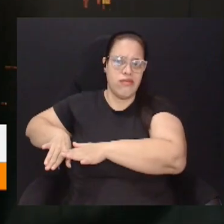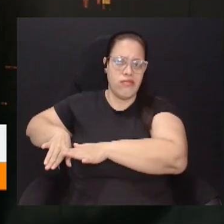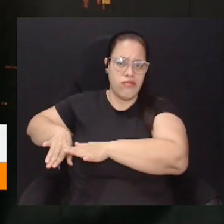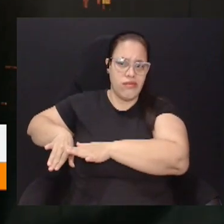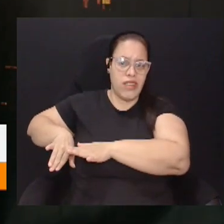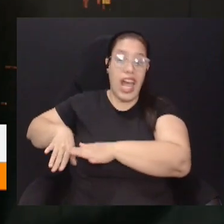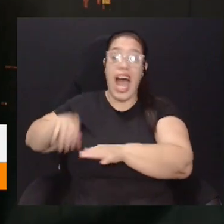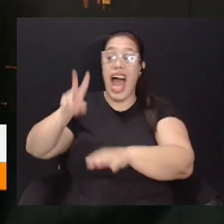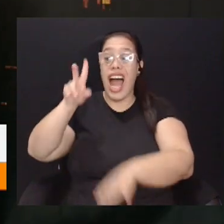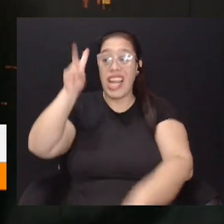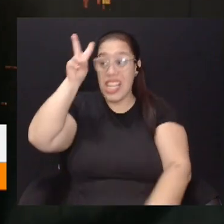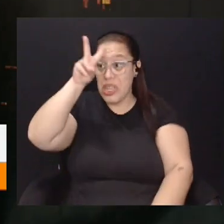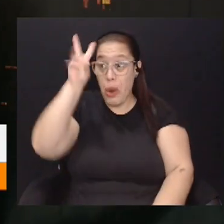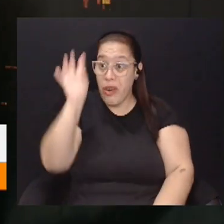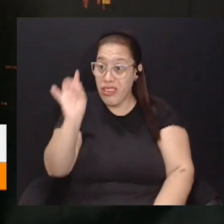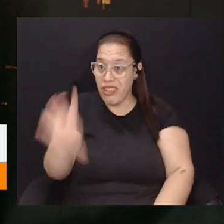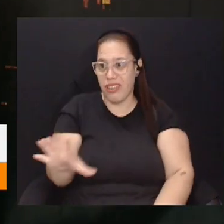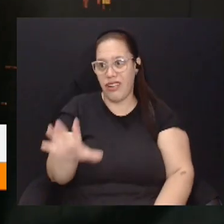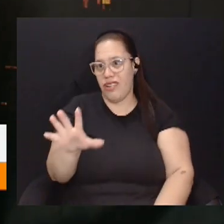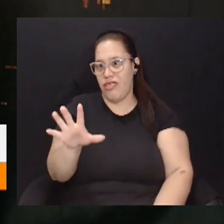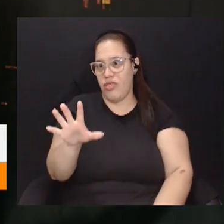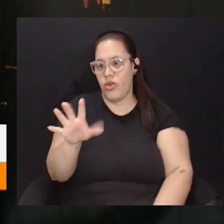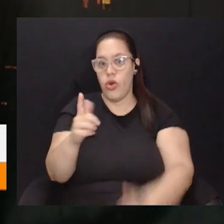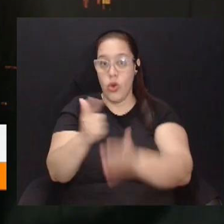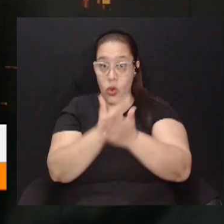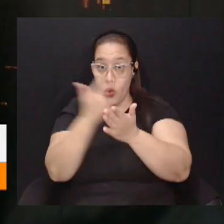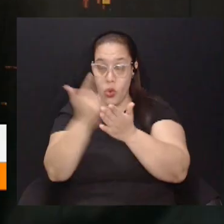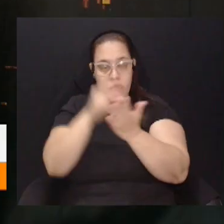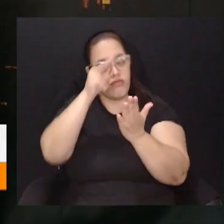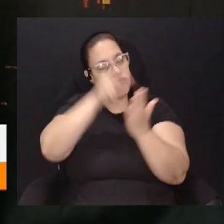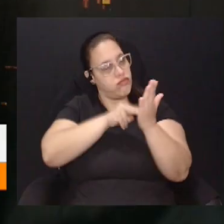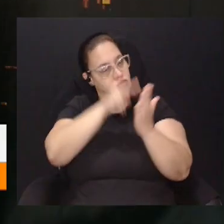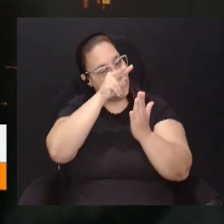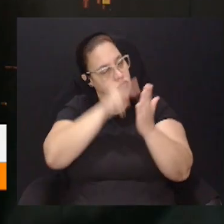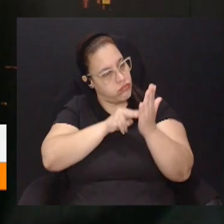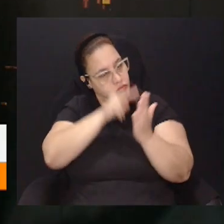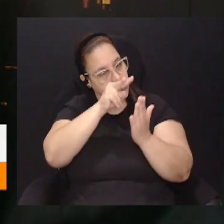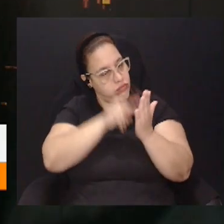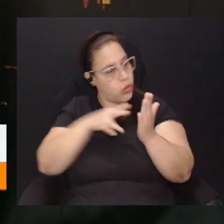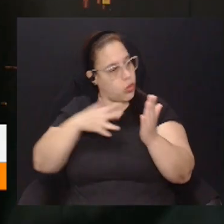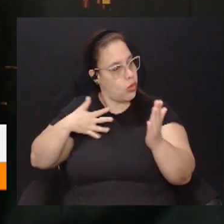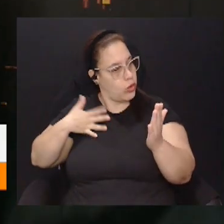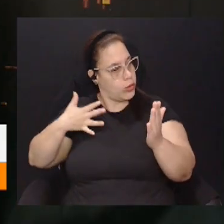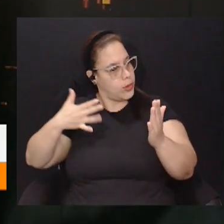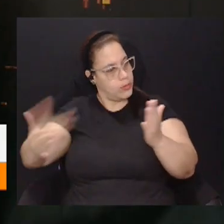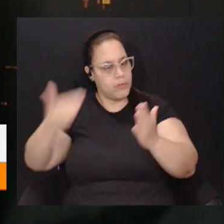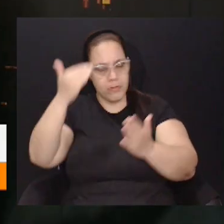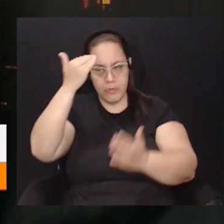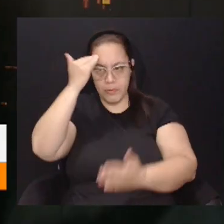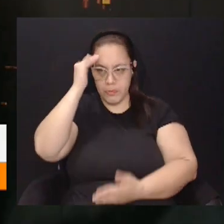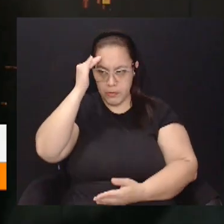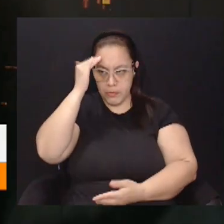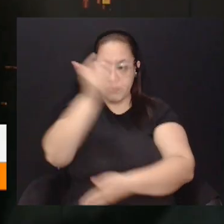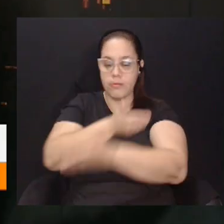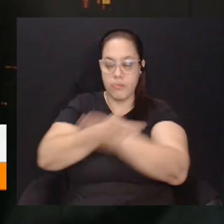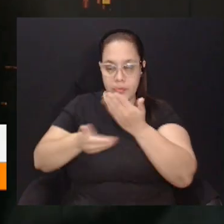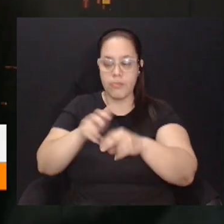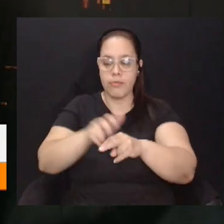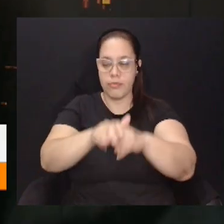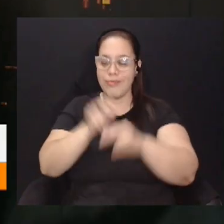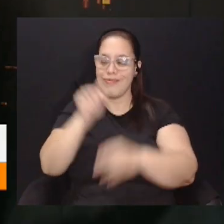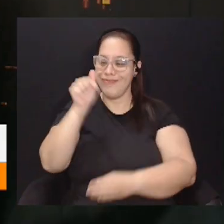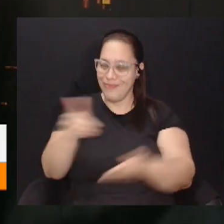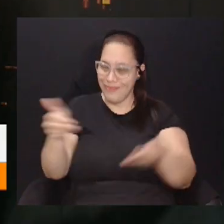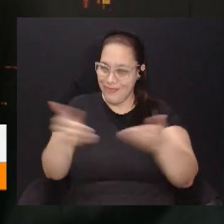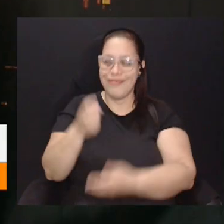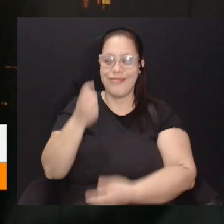né, o livro, a leitura, o trazer, o entender, isso faz parte. É por isso que a gente está aqui hoje, numa